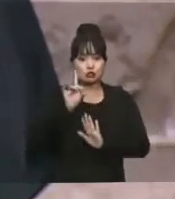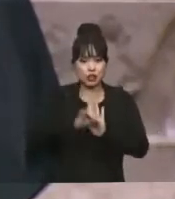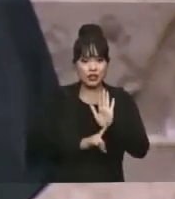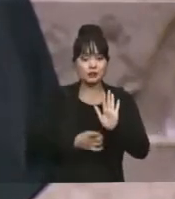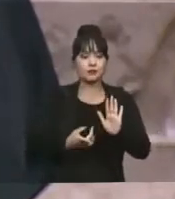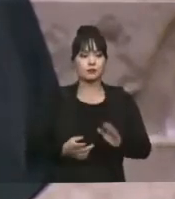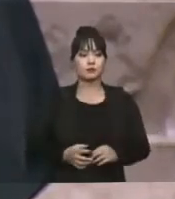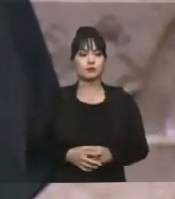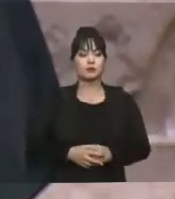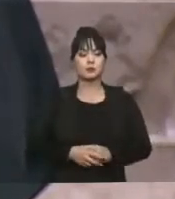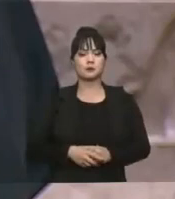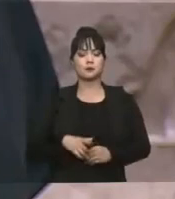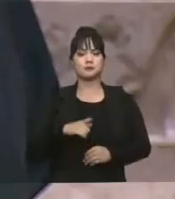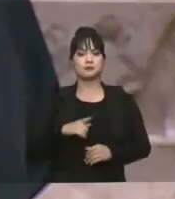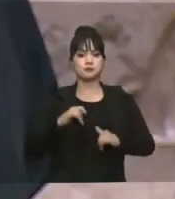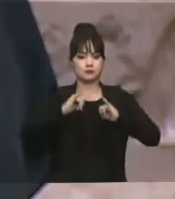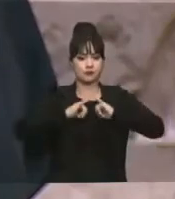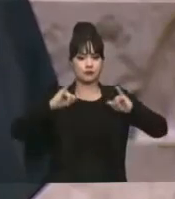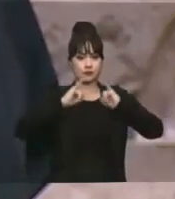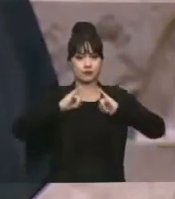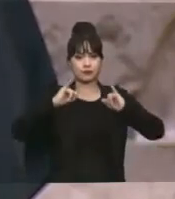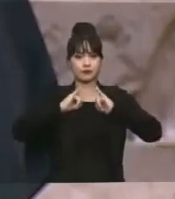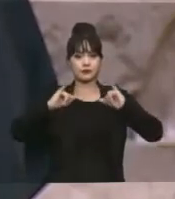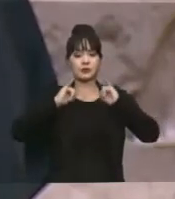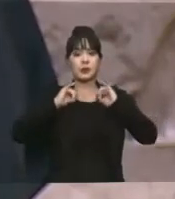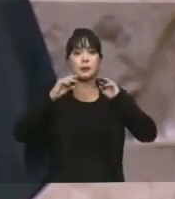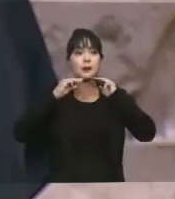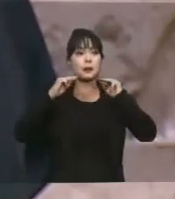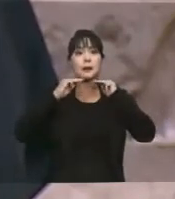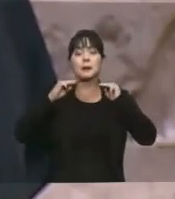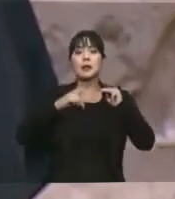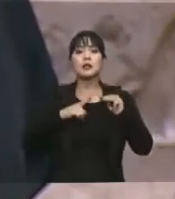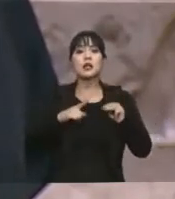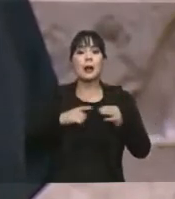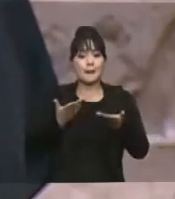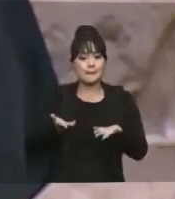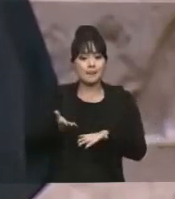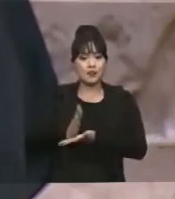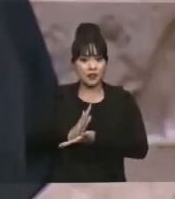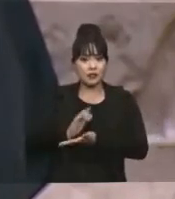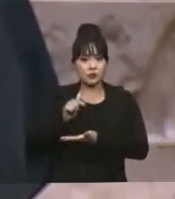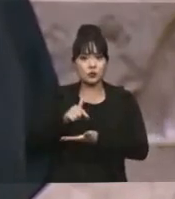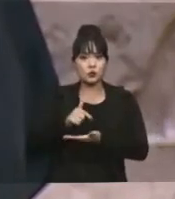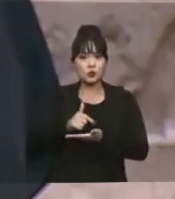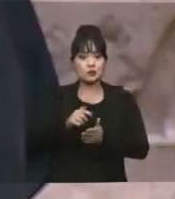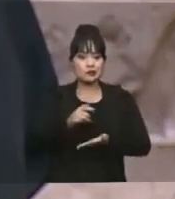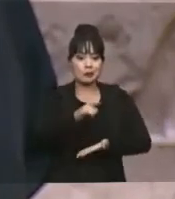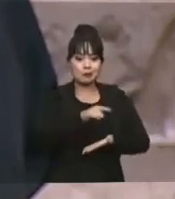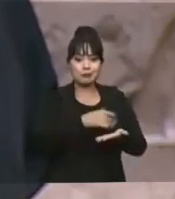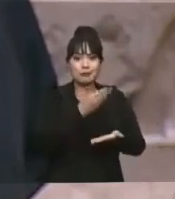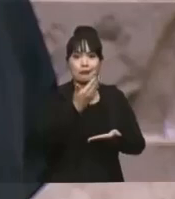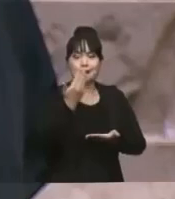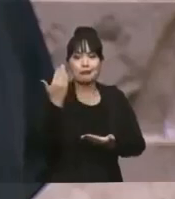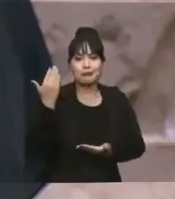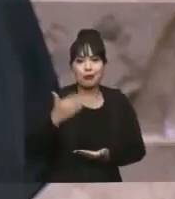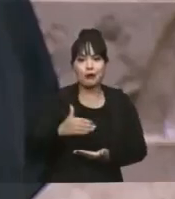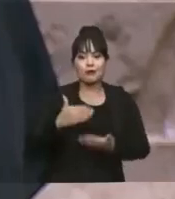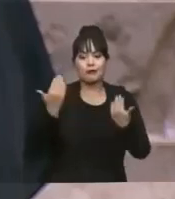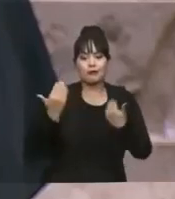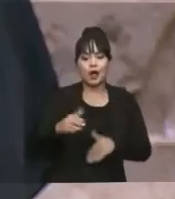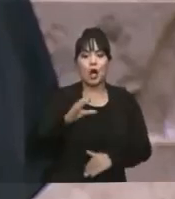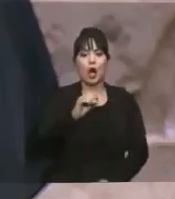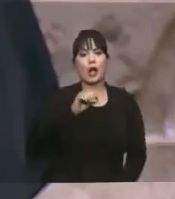noticiou a imprensa que o ChatGPT havia sido aprovado no exame da OAB. Entre